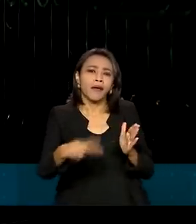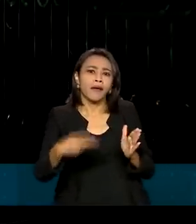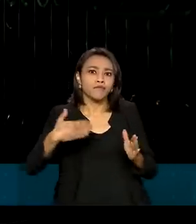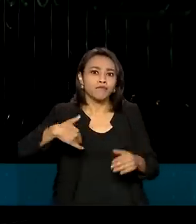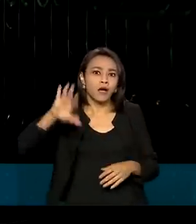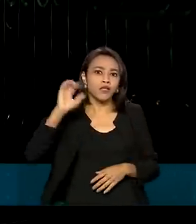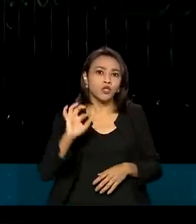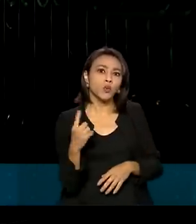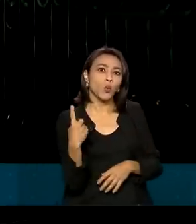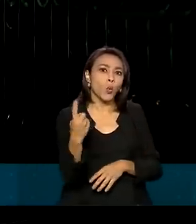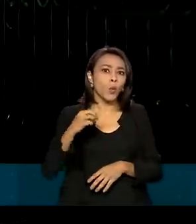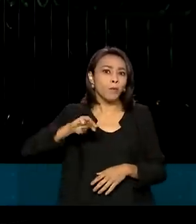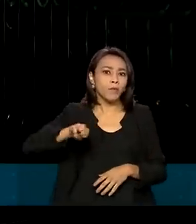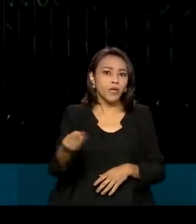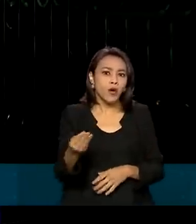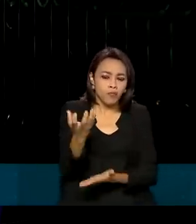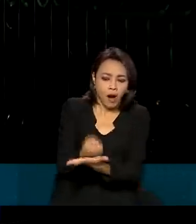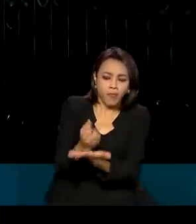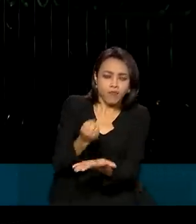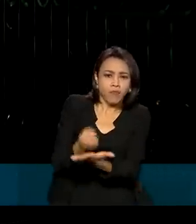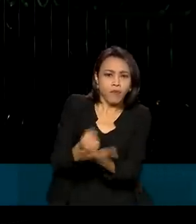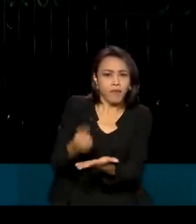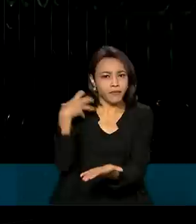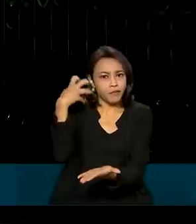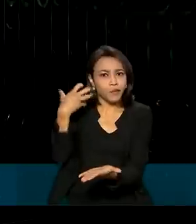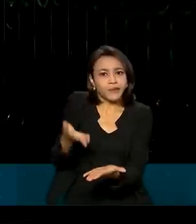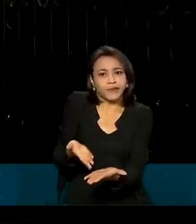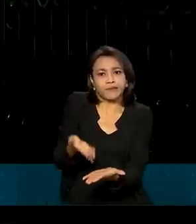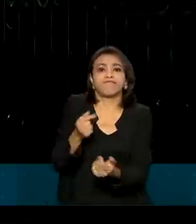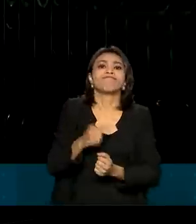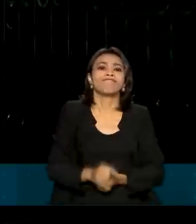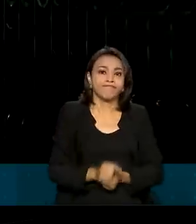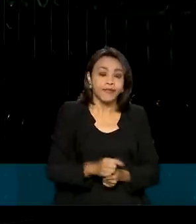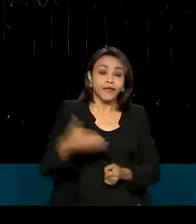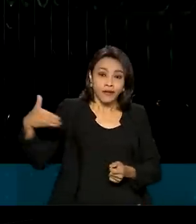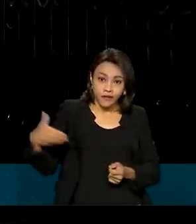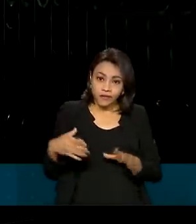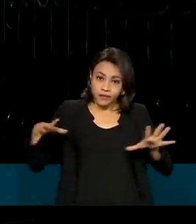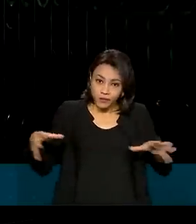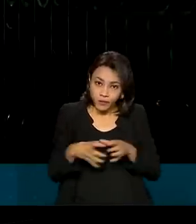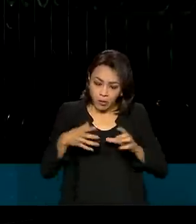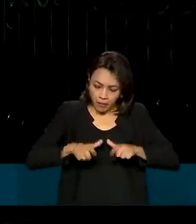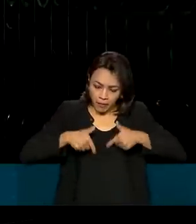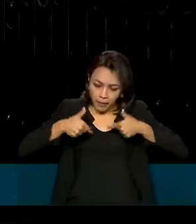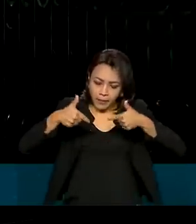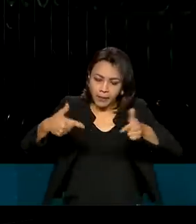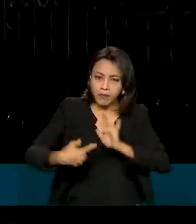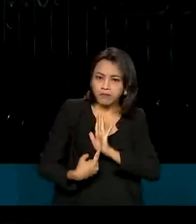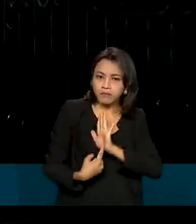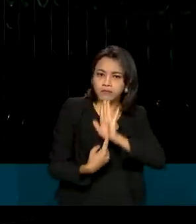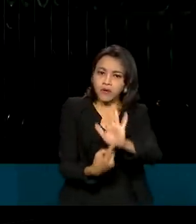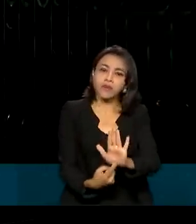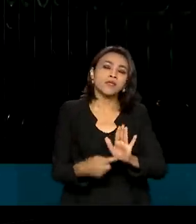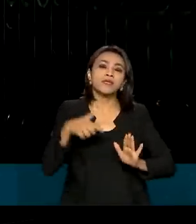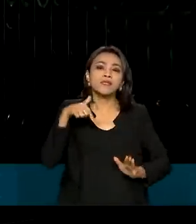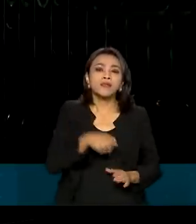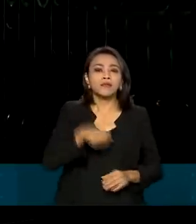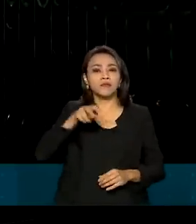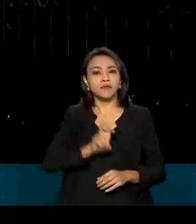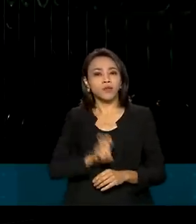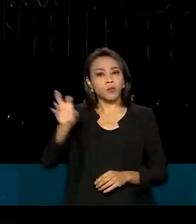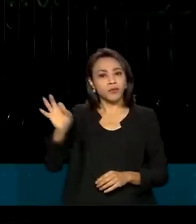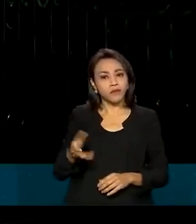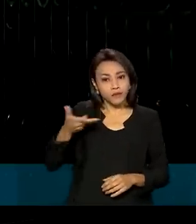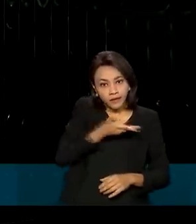mais um milhão de downloads dados levantados pela força-tarefa mostram que 75 por